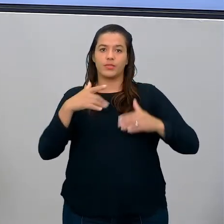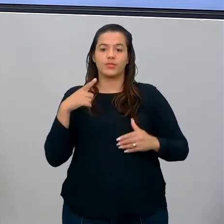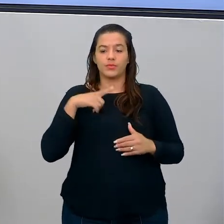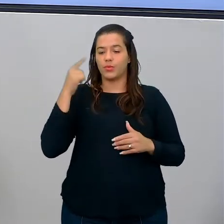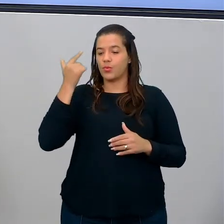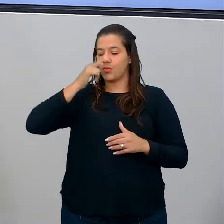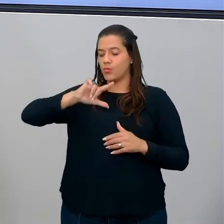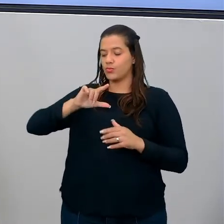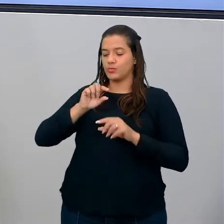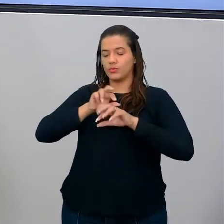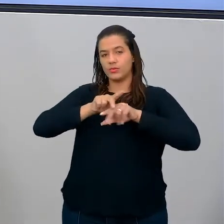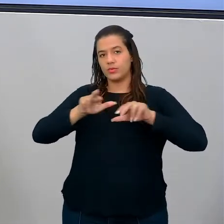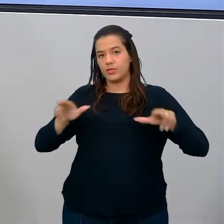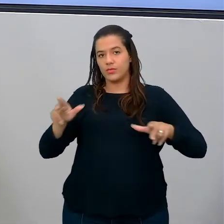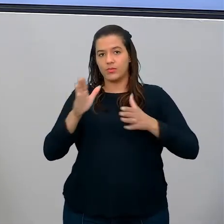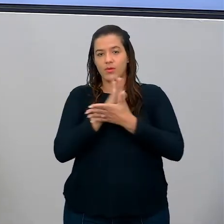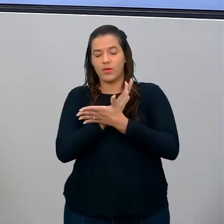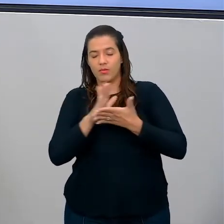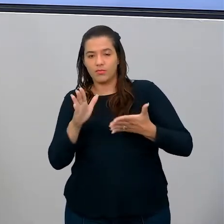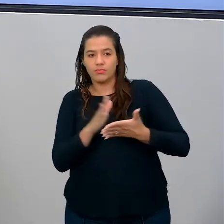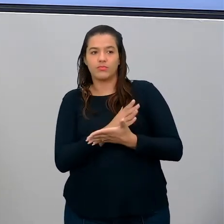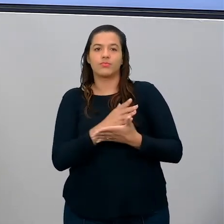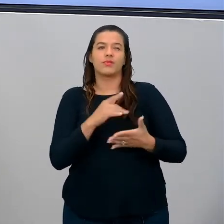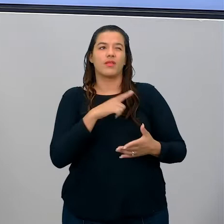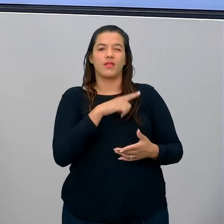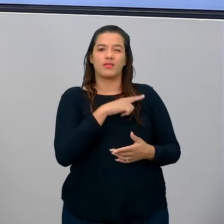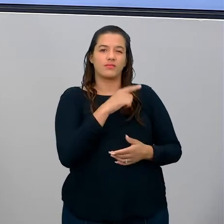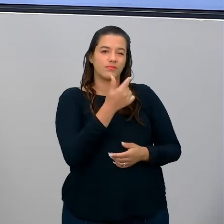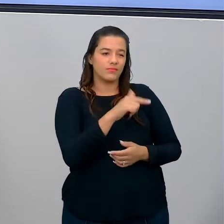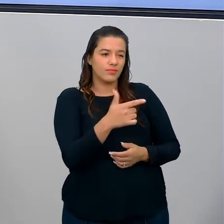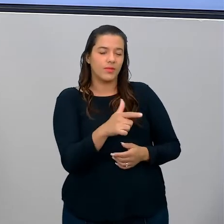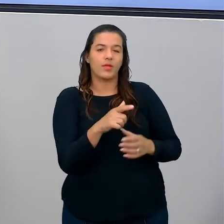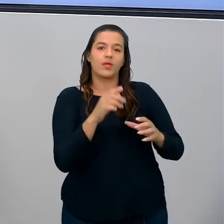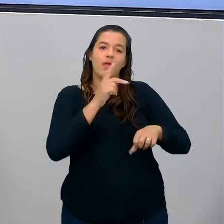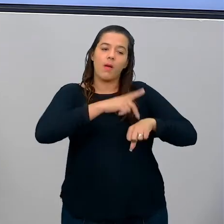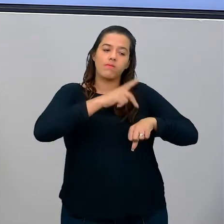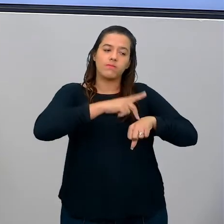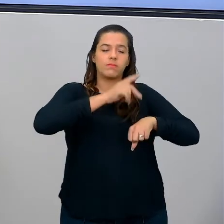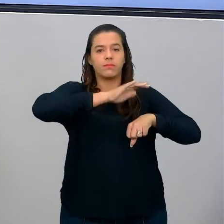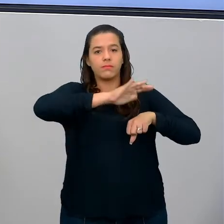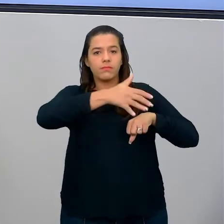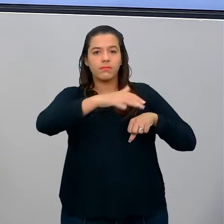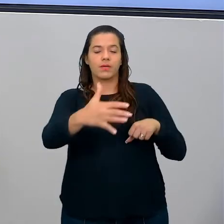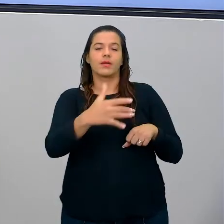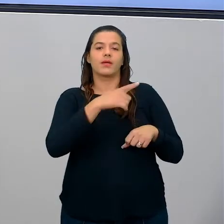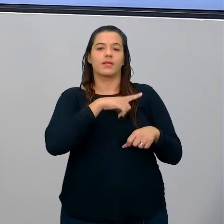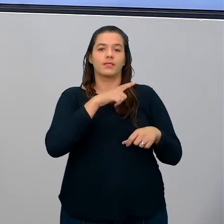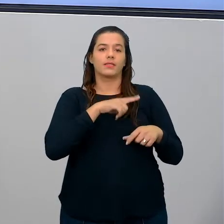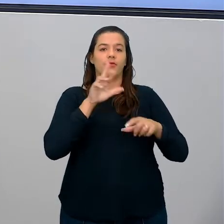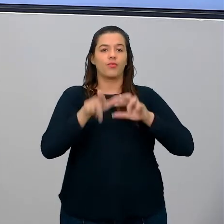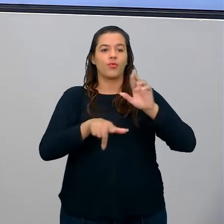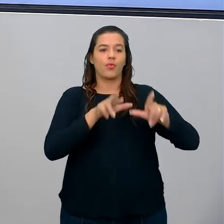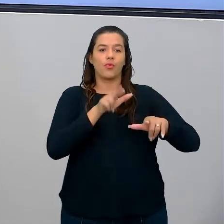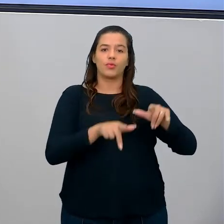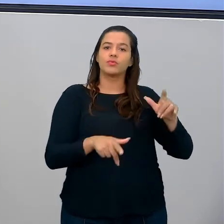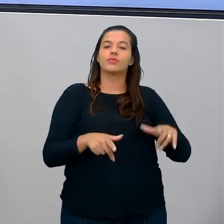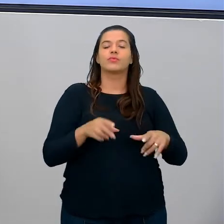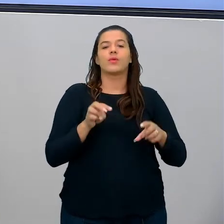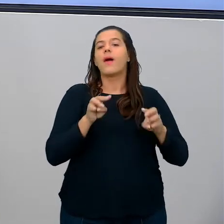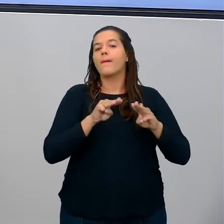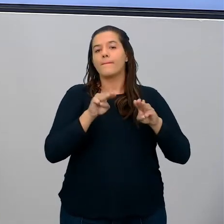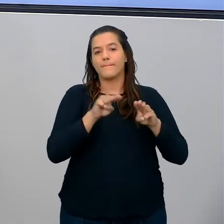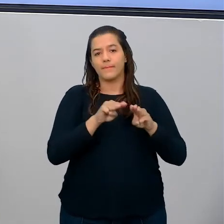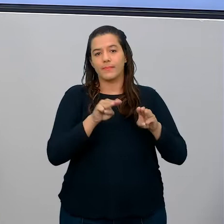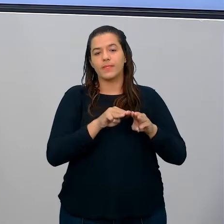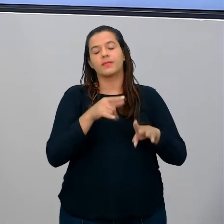de alguns sais que estão nesses fragmentos de rocha consiga ser formados e outros minerais também